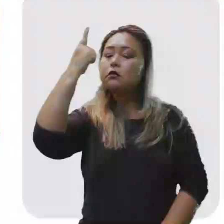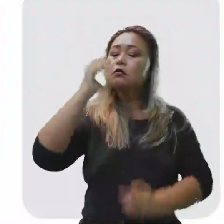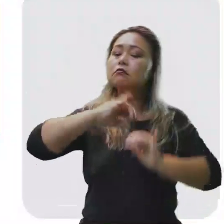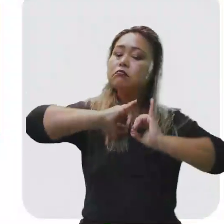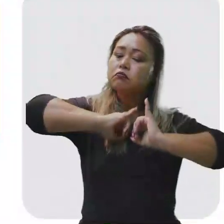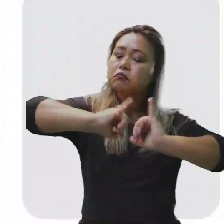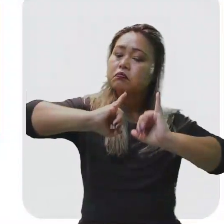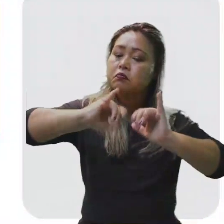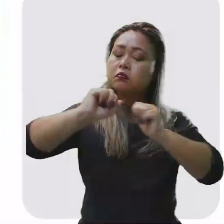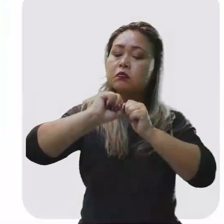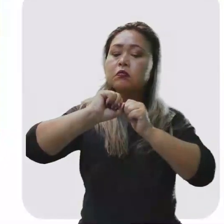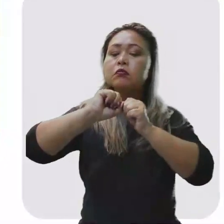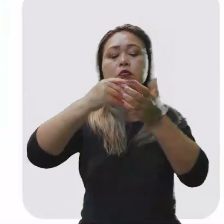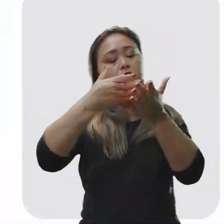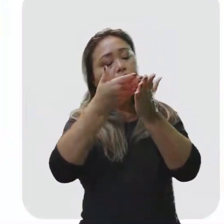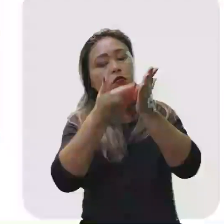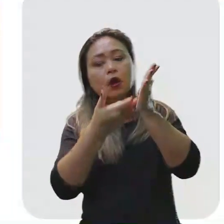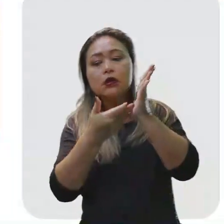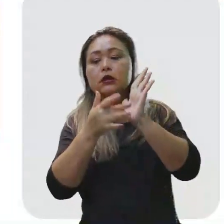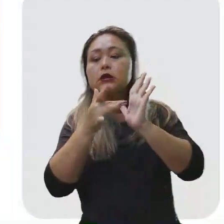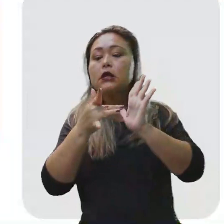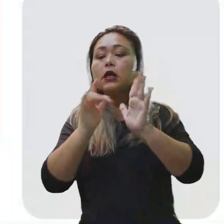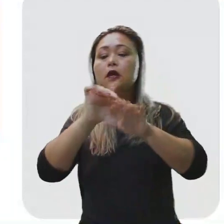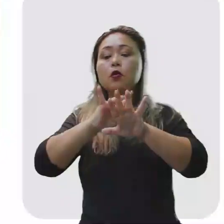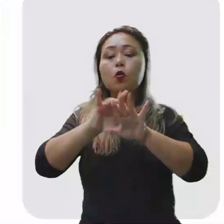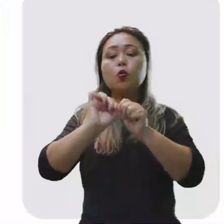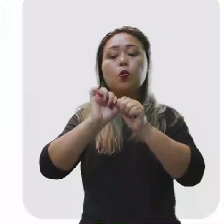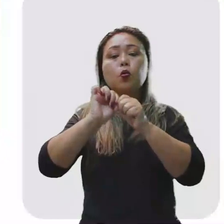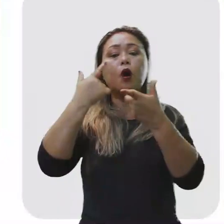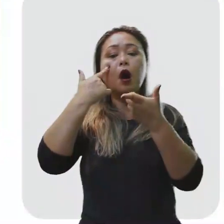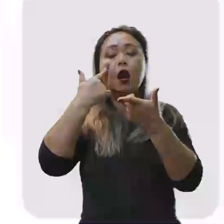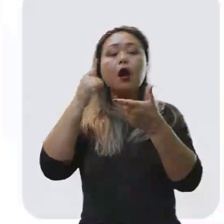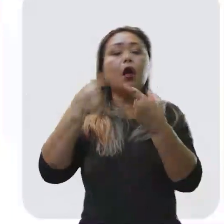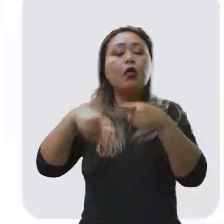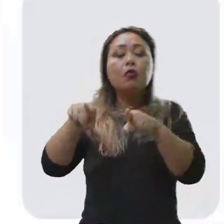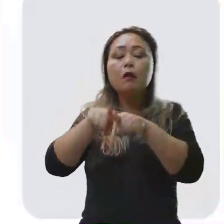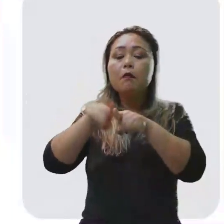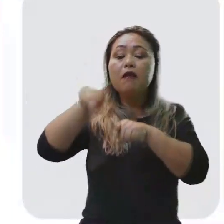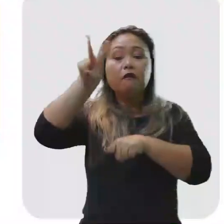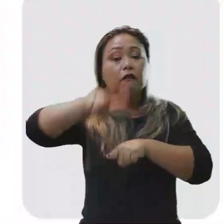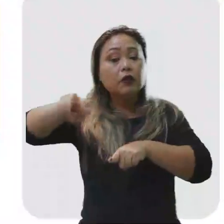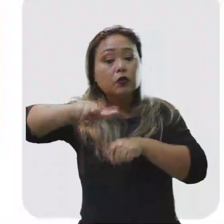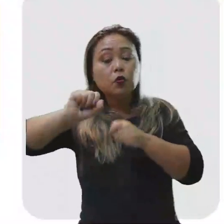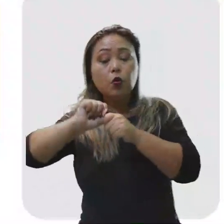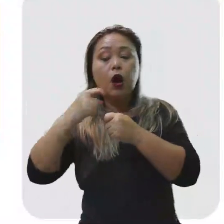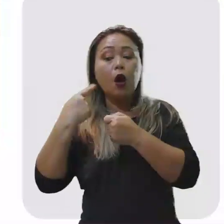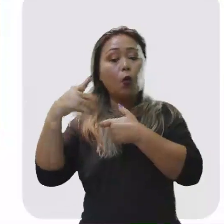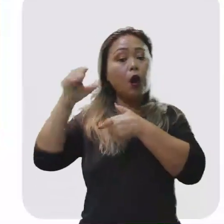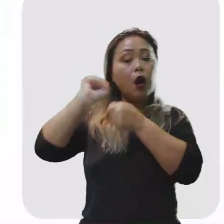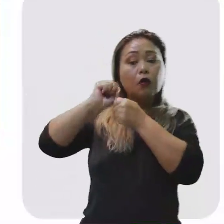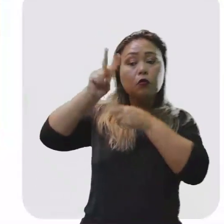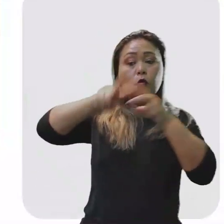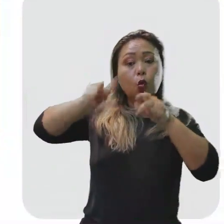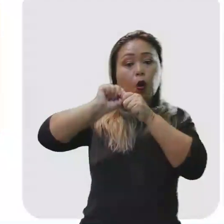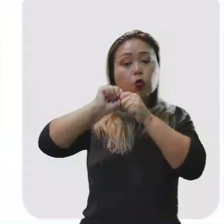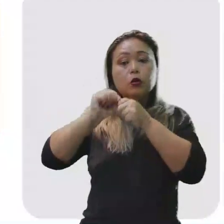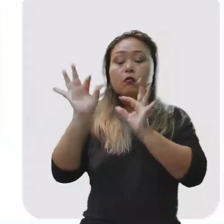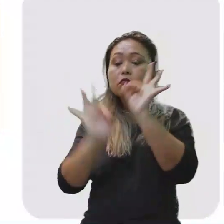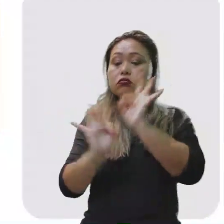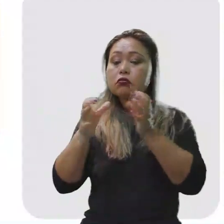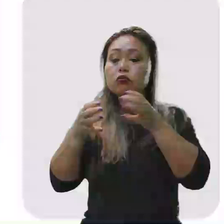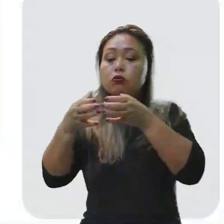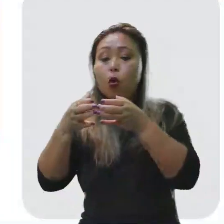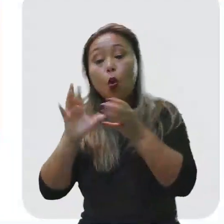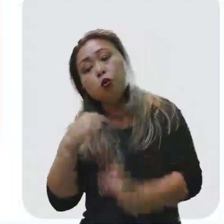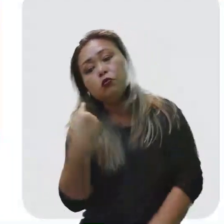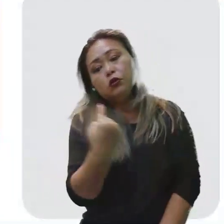expressam através de signos, também visuais, audiovisuais, da produção coletiva ou individual,